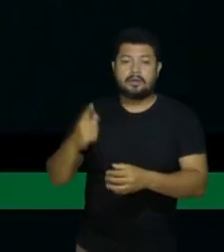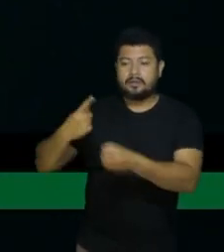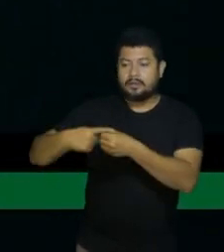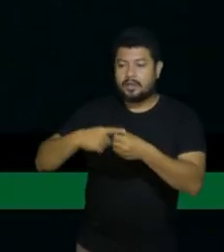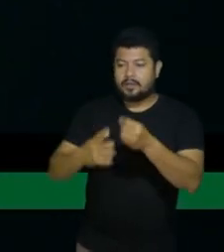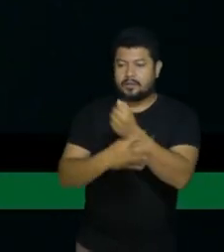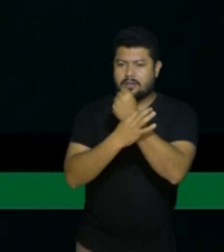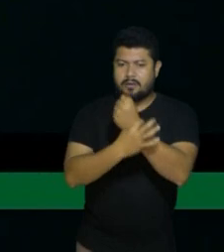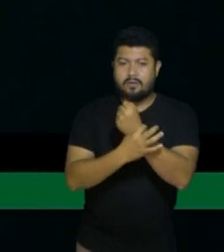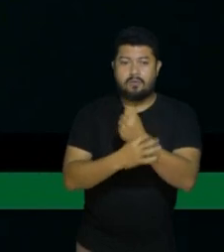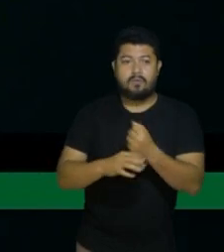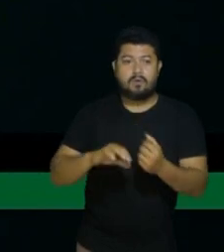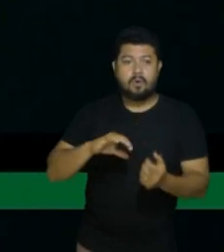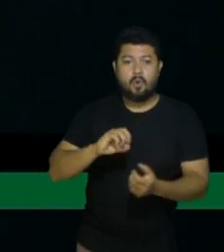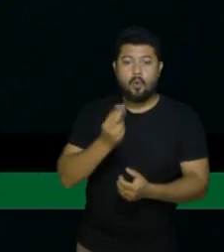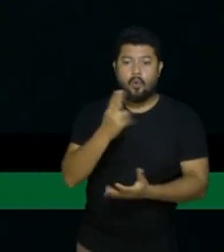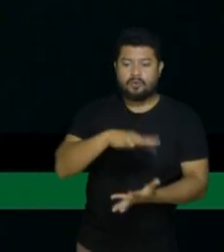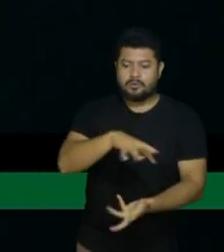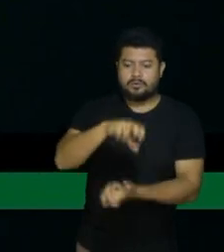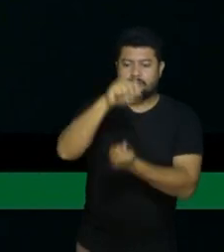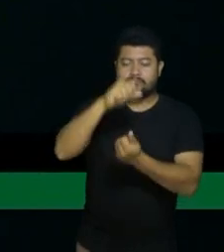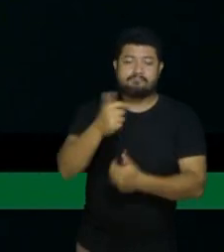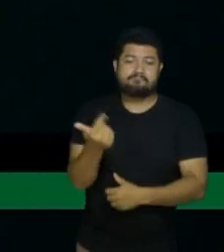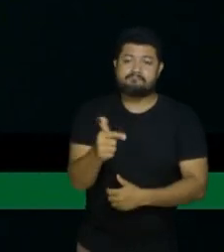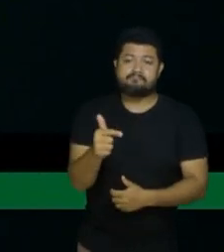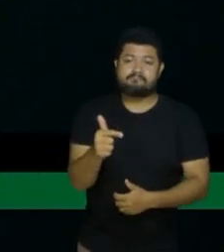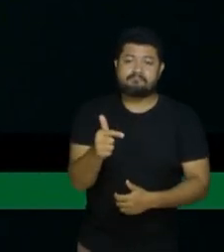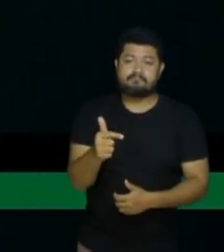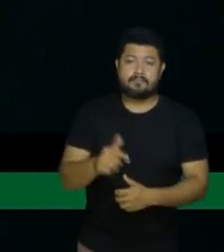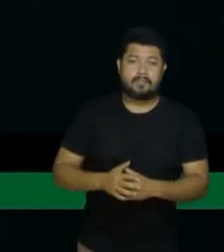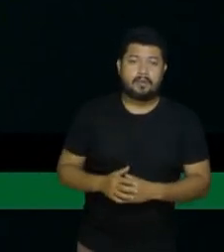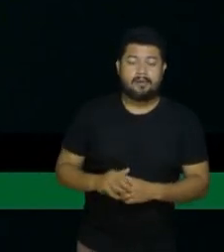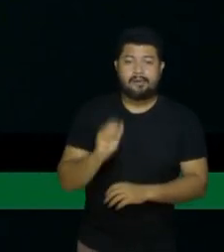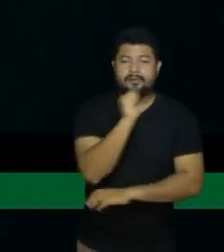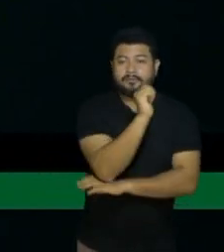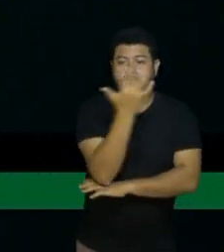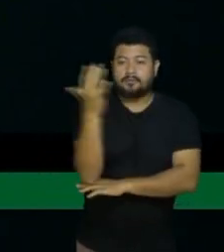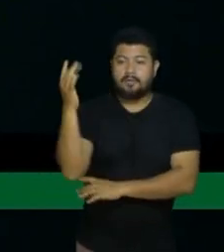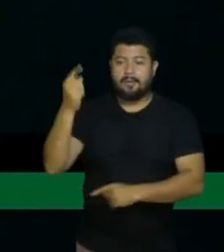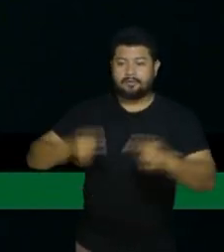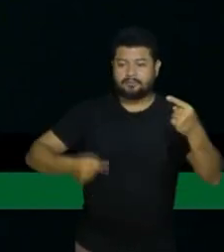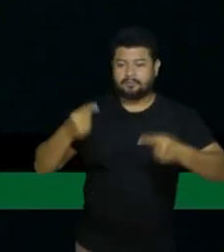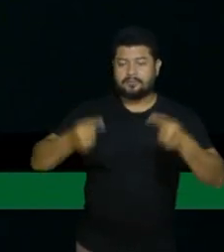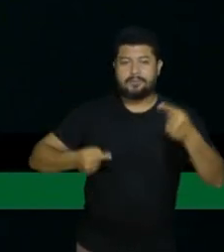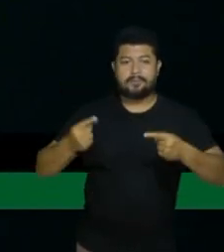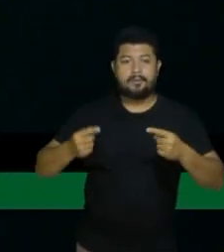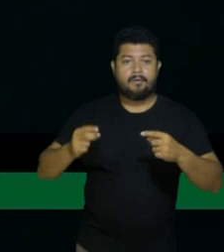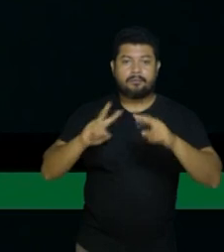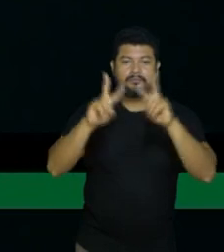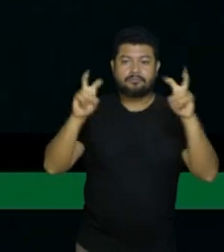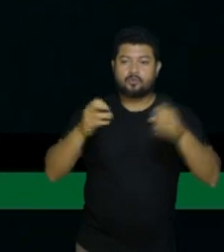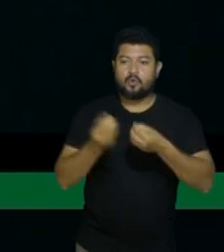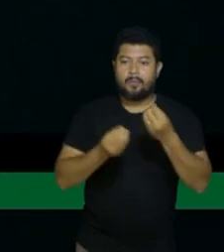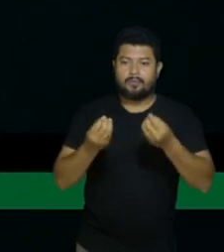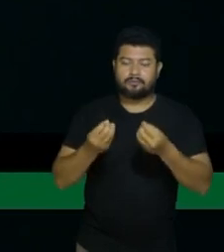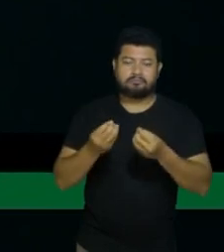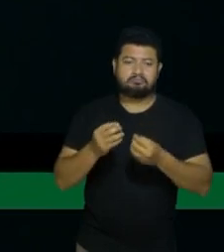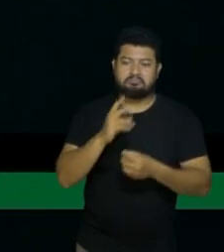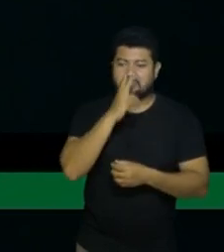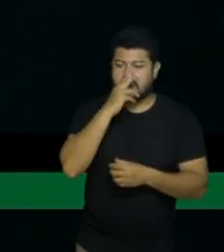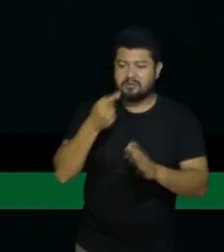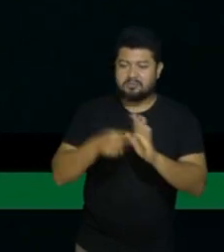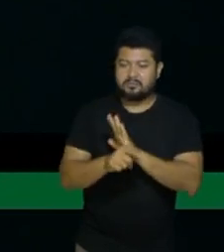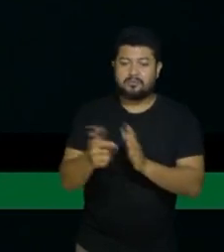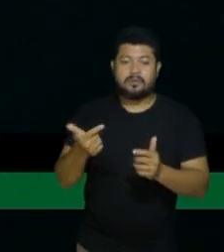sustentáveis pelo contrário a questão ambiental tem sido discutida de maneira superficial fica